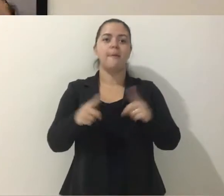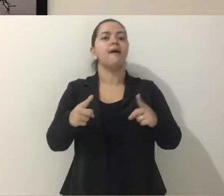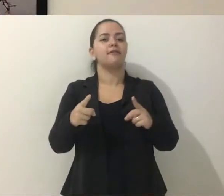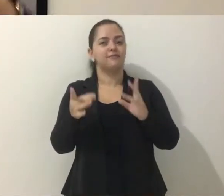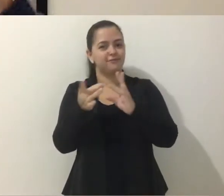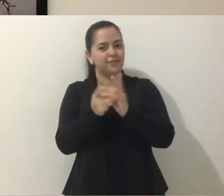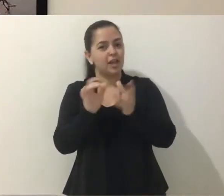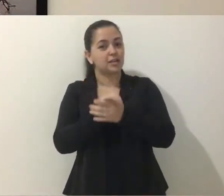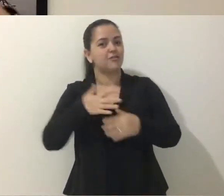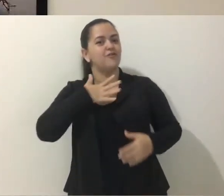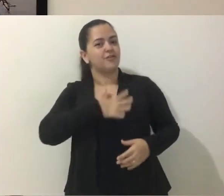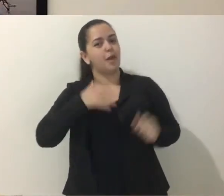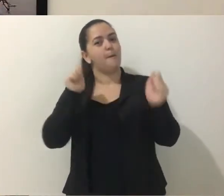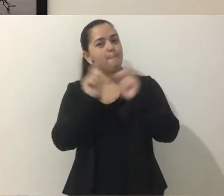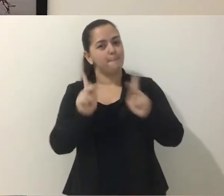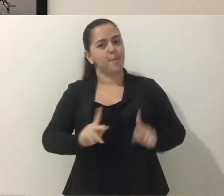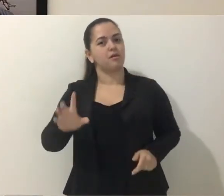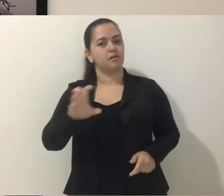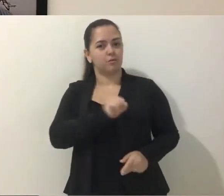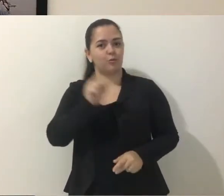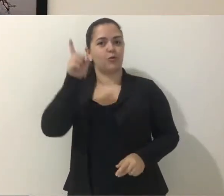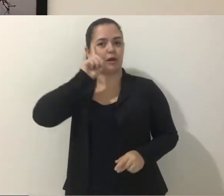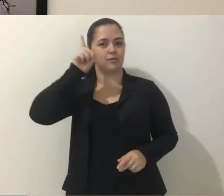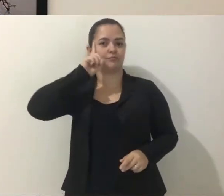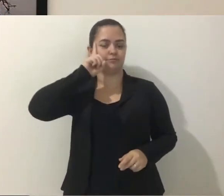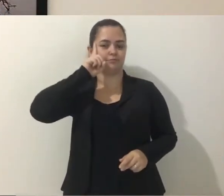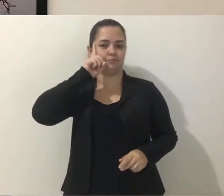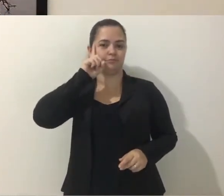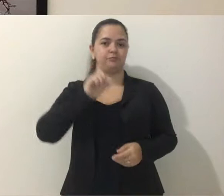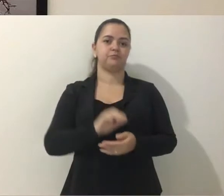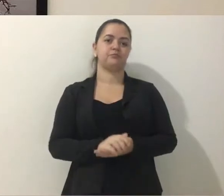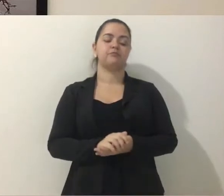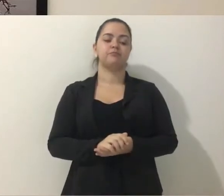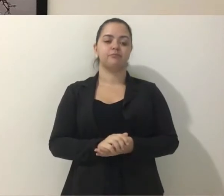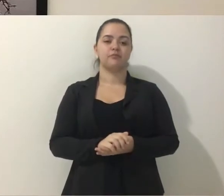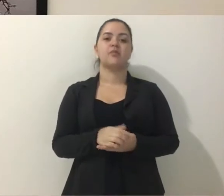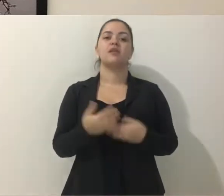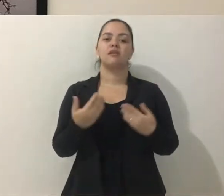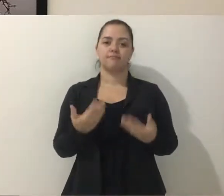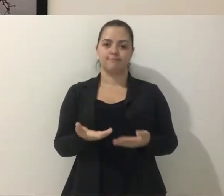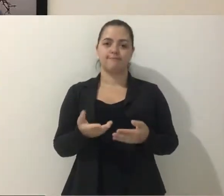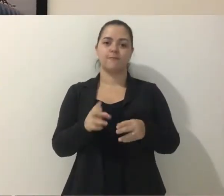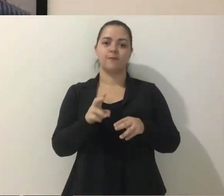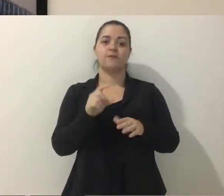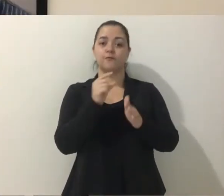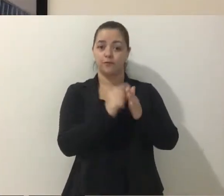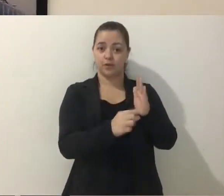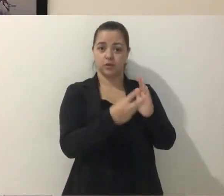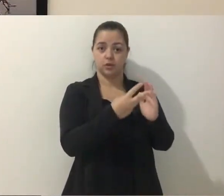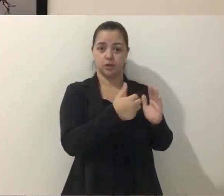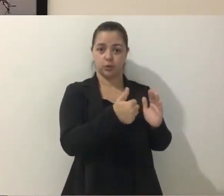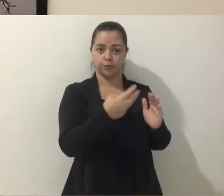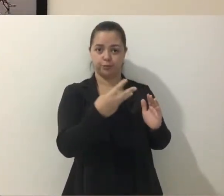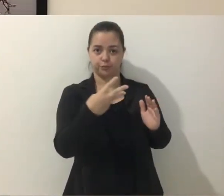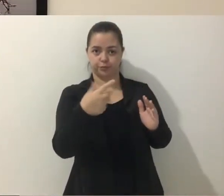felicidade, de paz, de amor a cada dia. Então, isso é o versículo 31 e 32. Agora